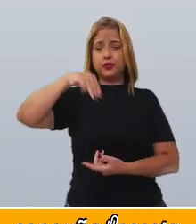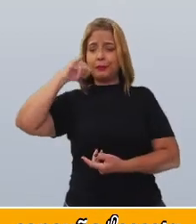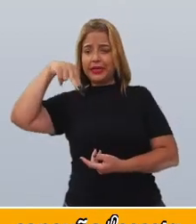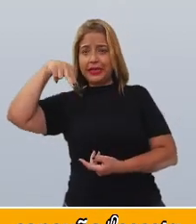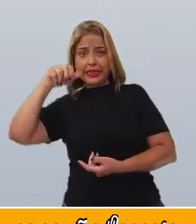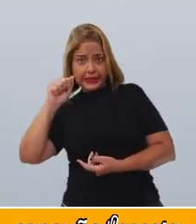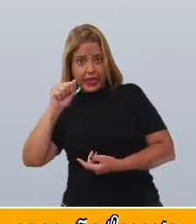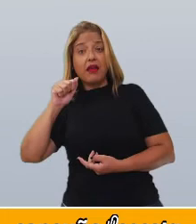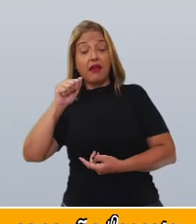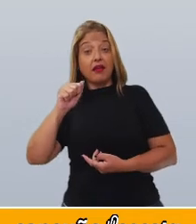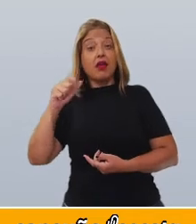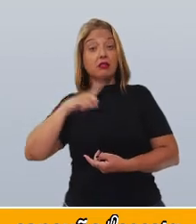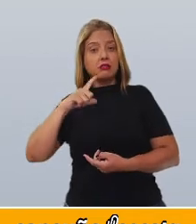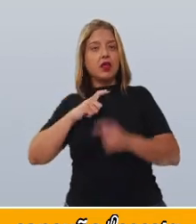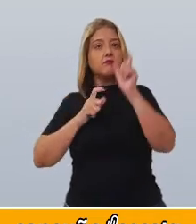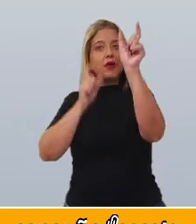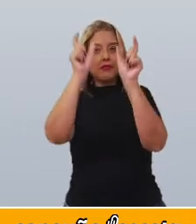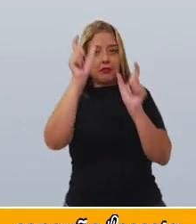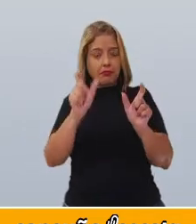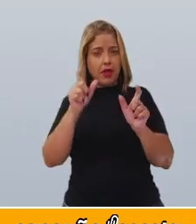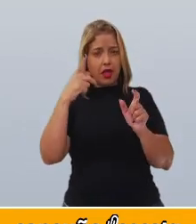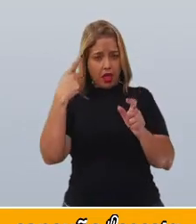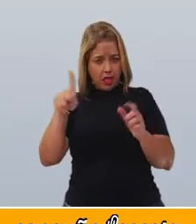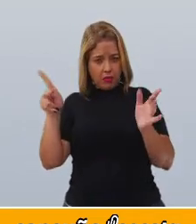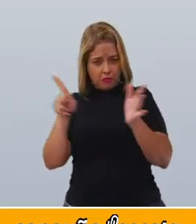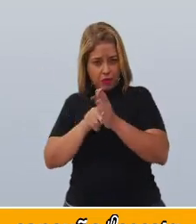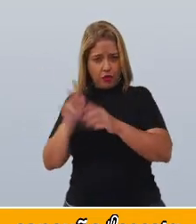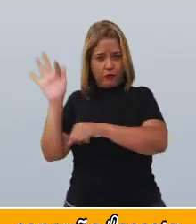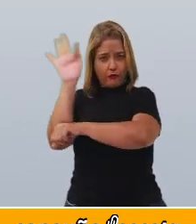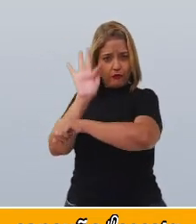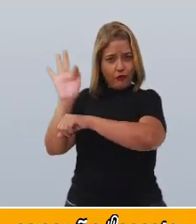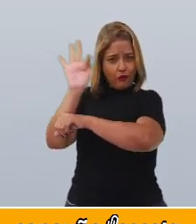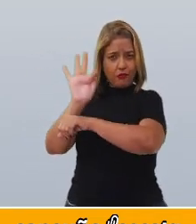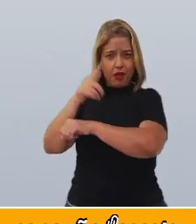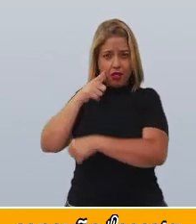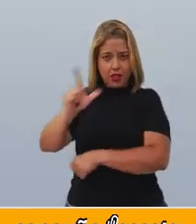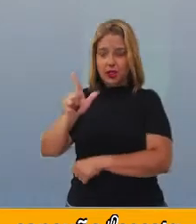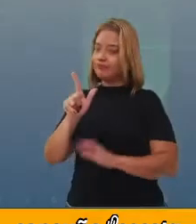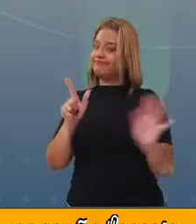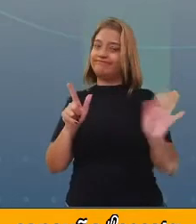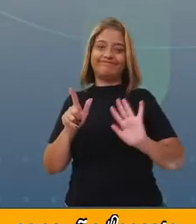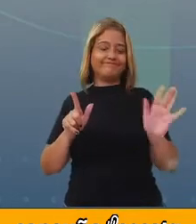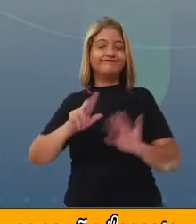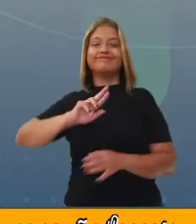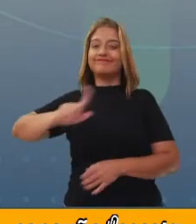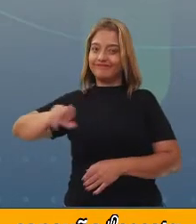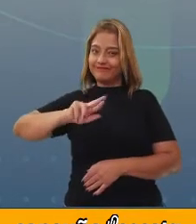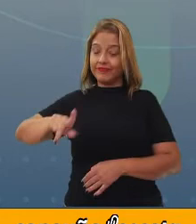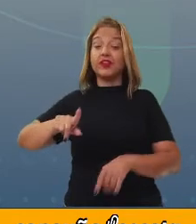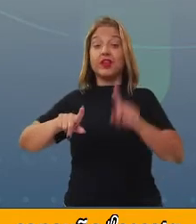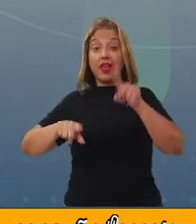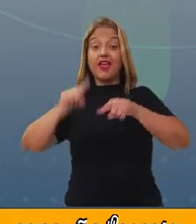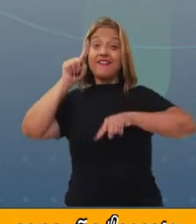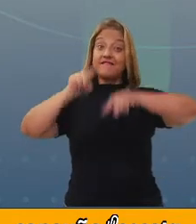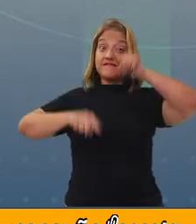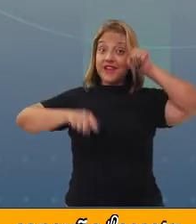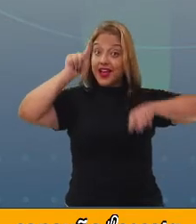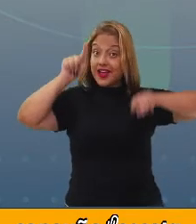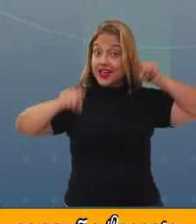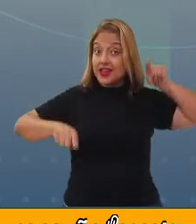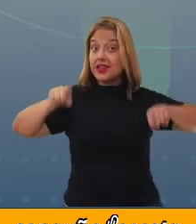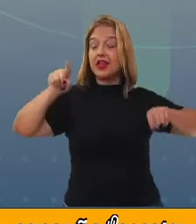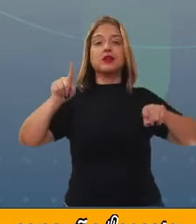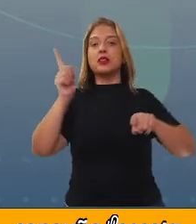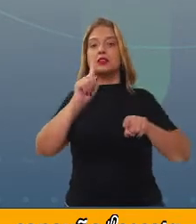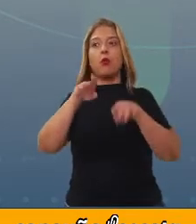elas são próprias da norma padrão da língua? Não, não. Elas são próprias da variedade